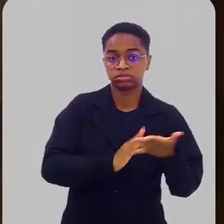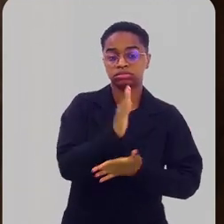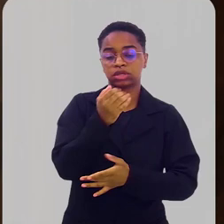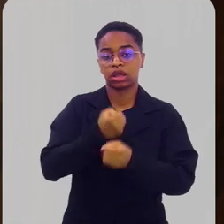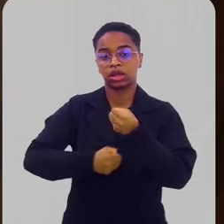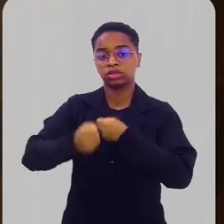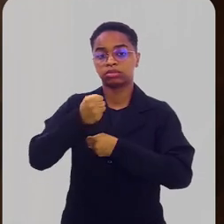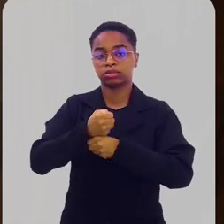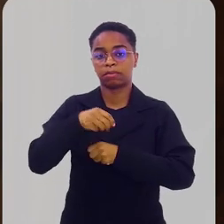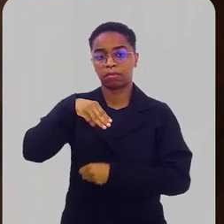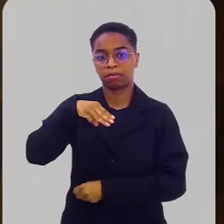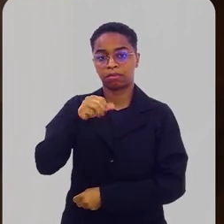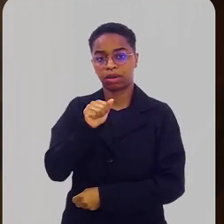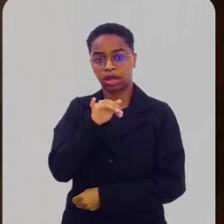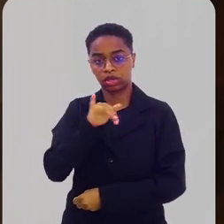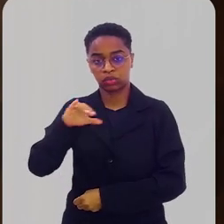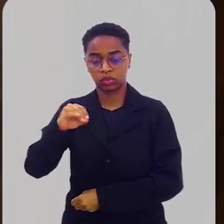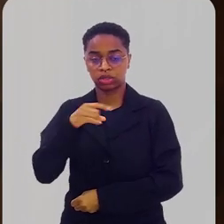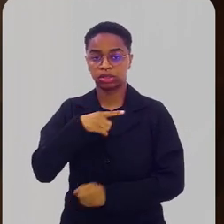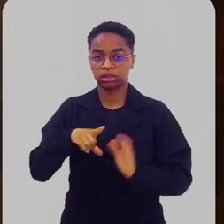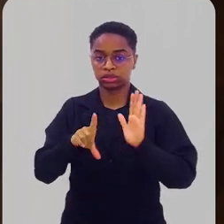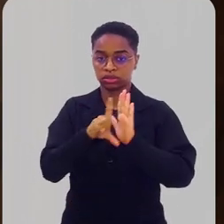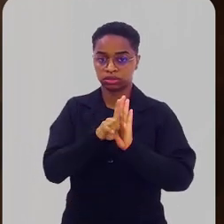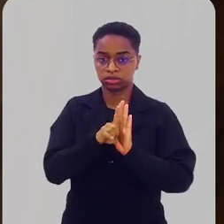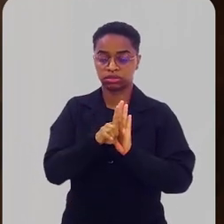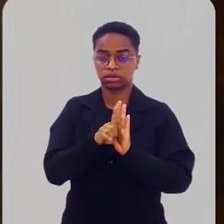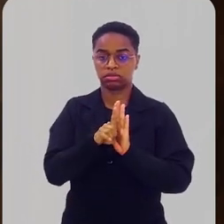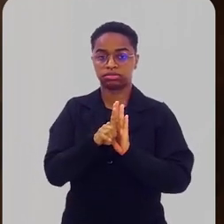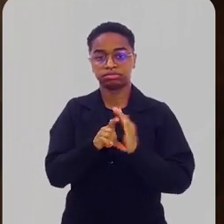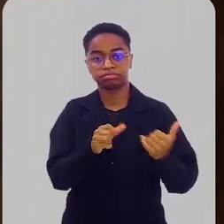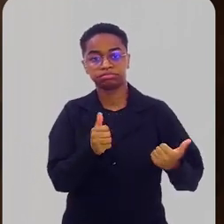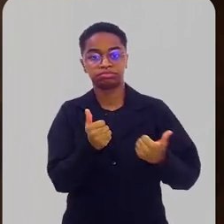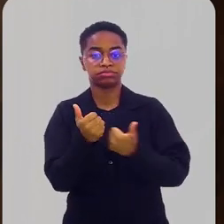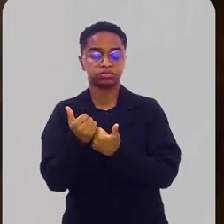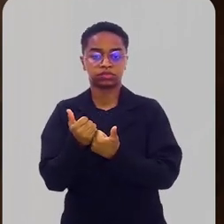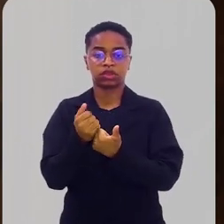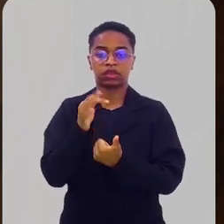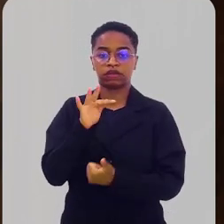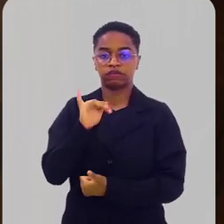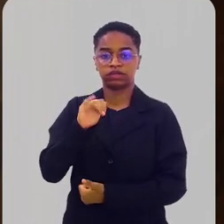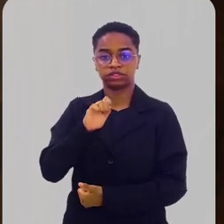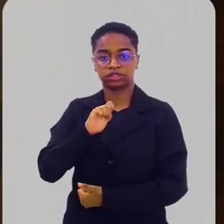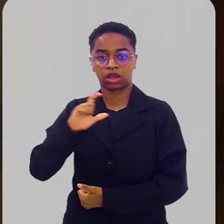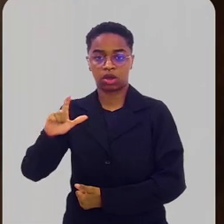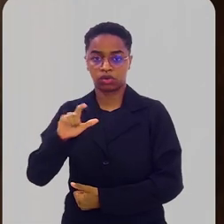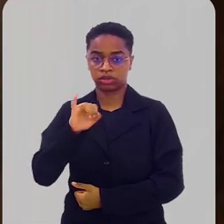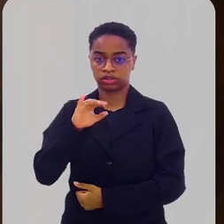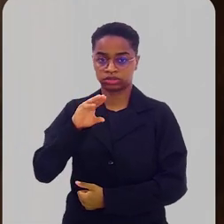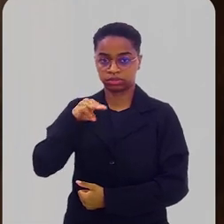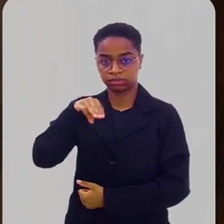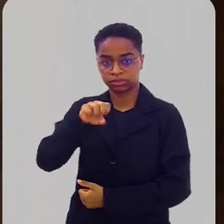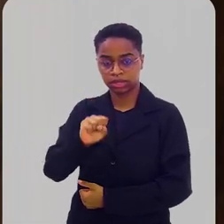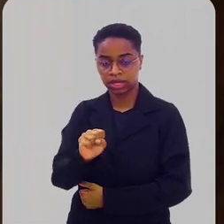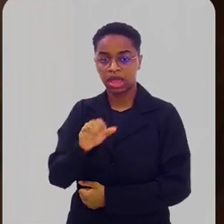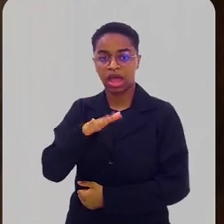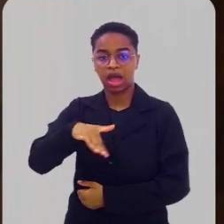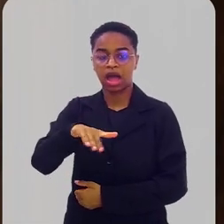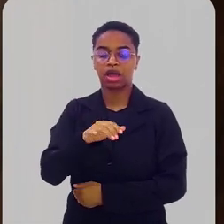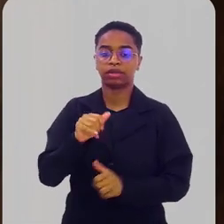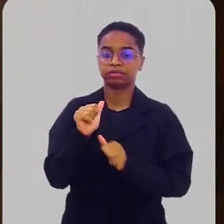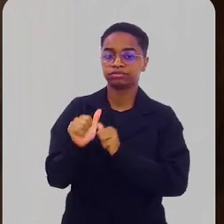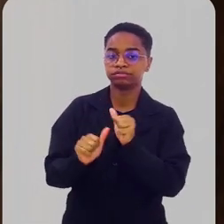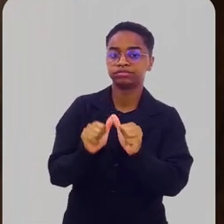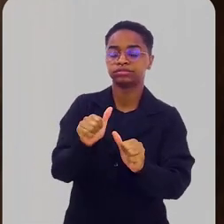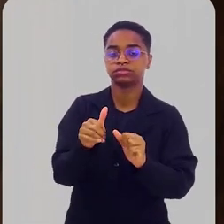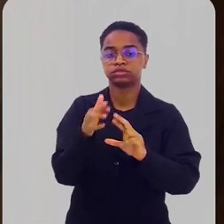ano passado, em maio do ano passado, uma lei de benefício fiscal de ICMS para as indústrias de transformação de